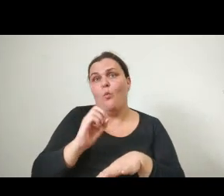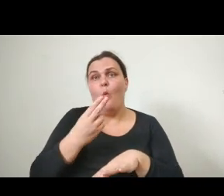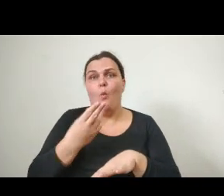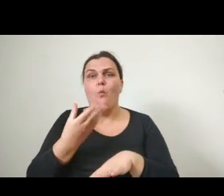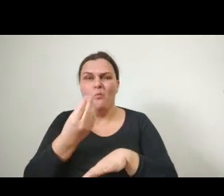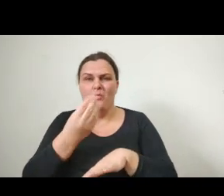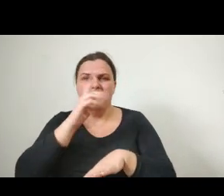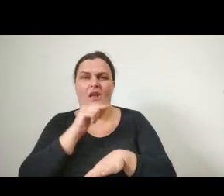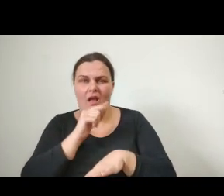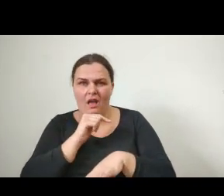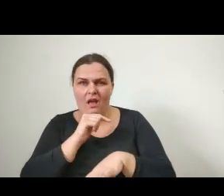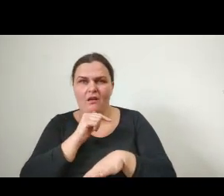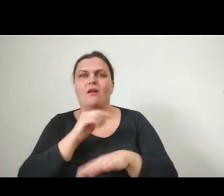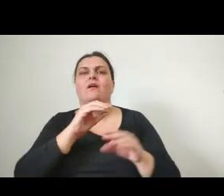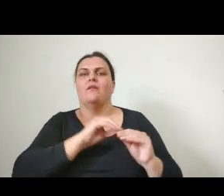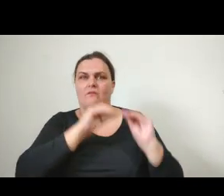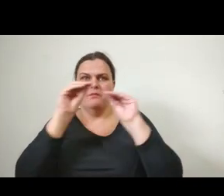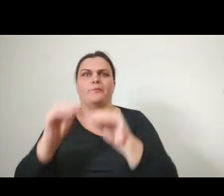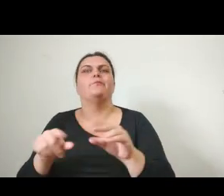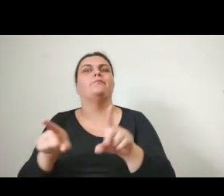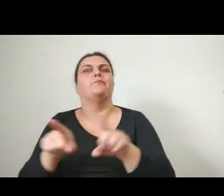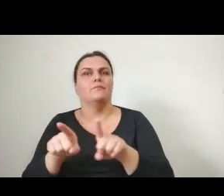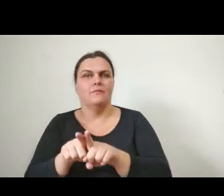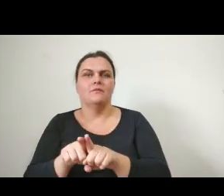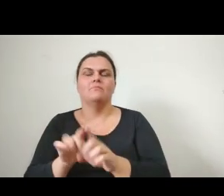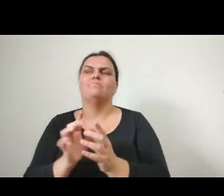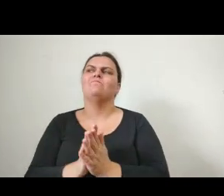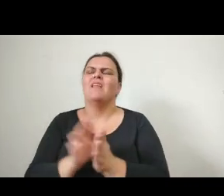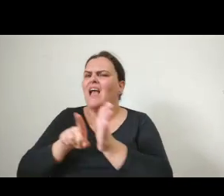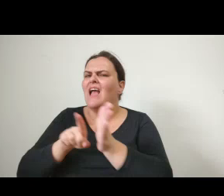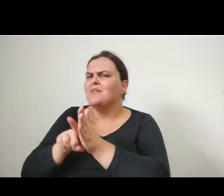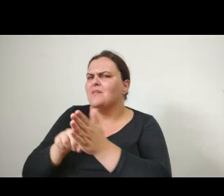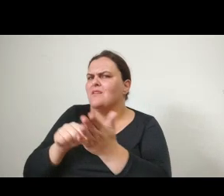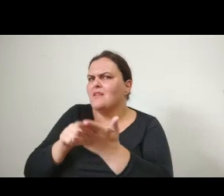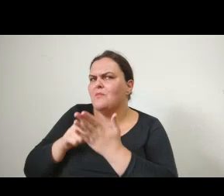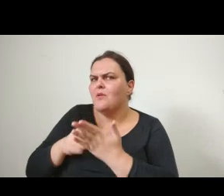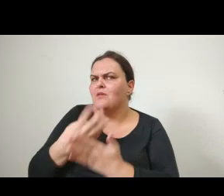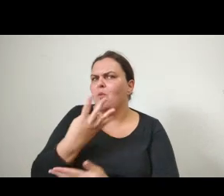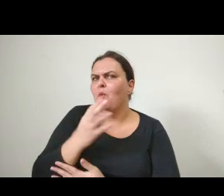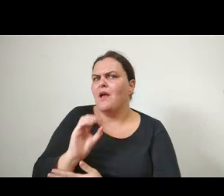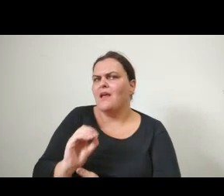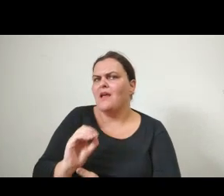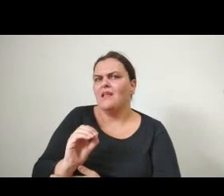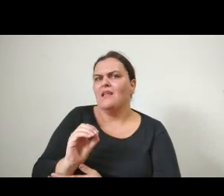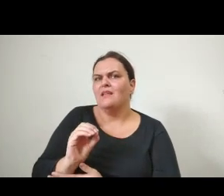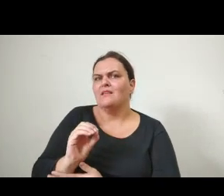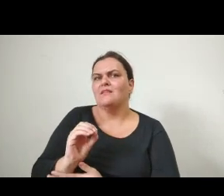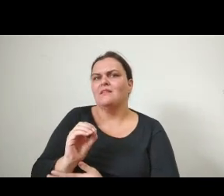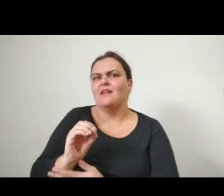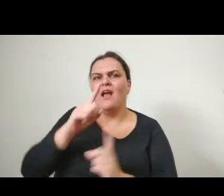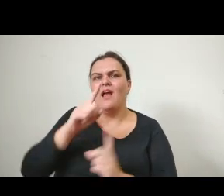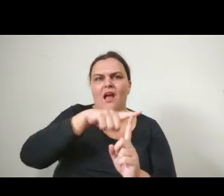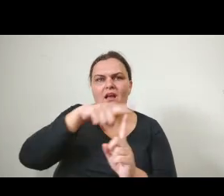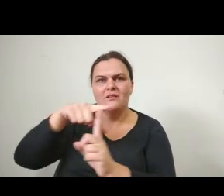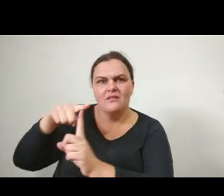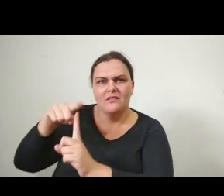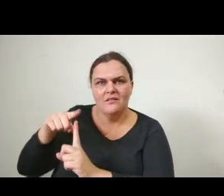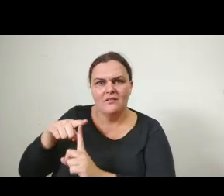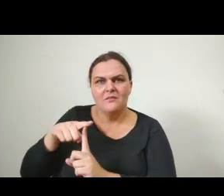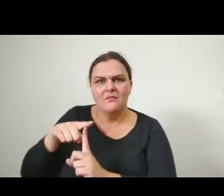né, 40 espécies de pequenos mamíferos da Mata Atlântica do Cerrado perderão um quarto de seu